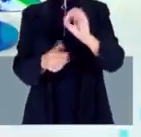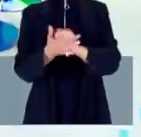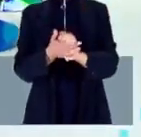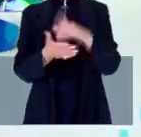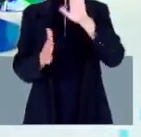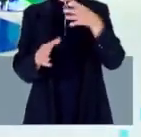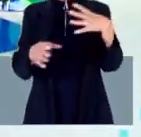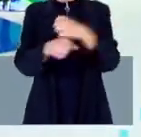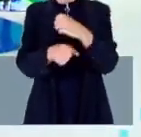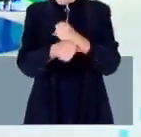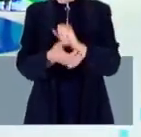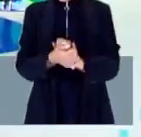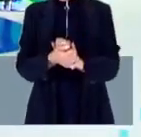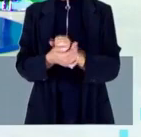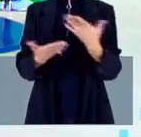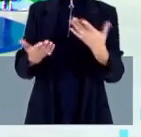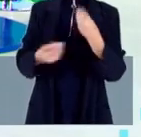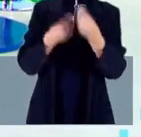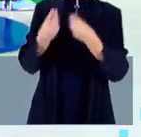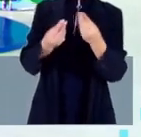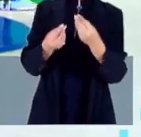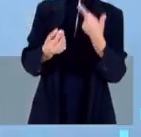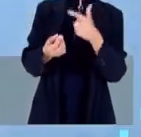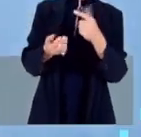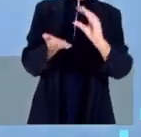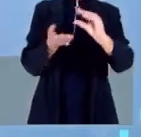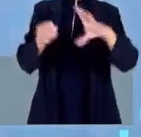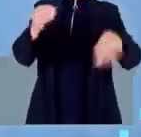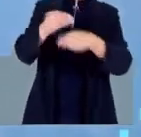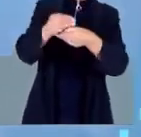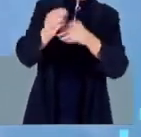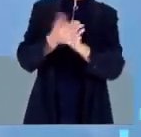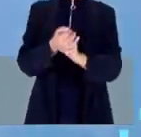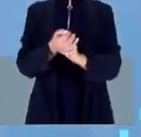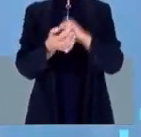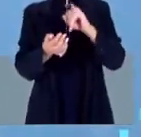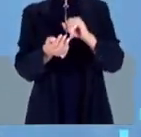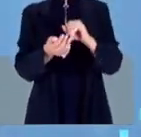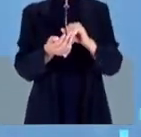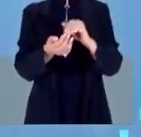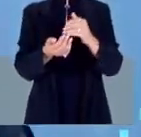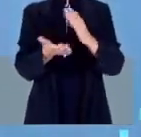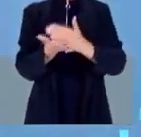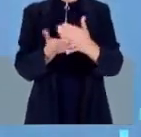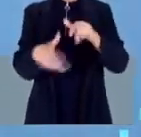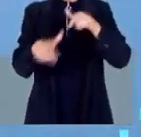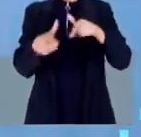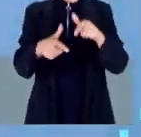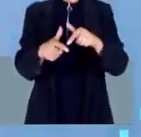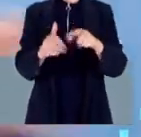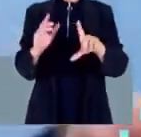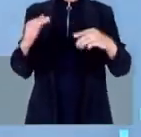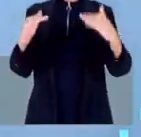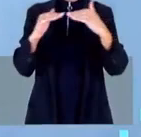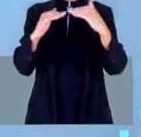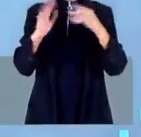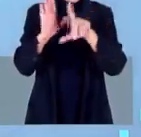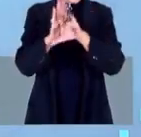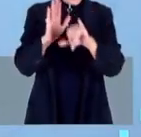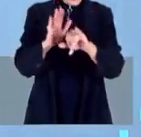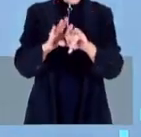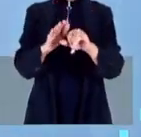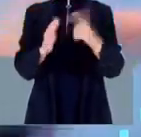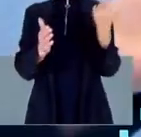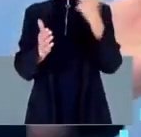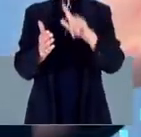estamos fazendo a conta aí você fala de onde eu tiro de volta a partir do momento em que ele traz para formalidade ele vai ter que recolher esse senso porque hoje ele não tá